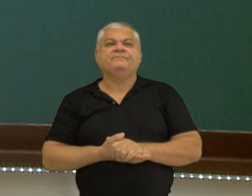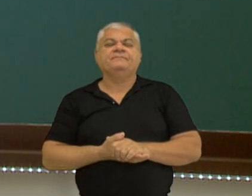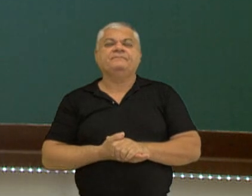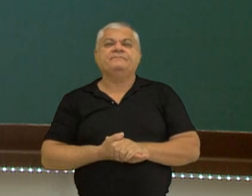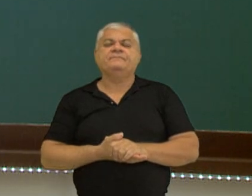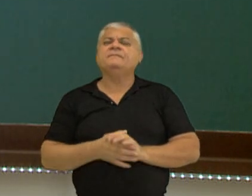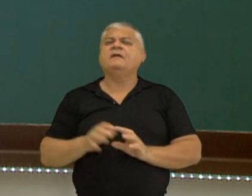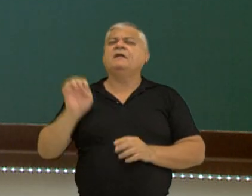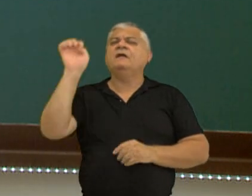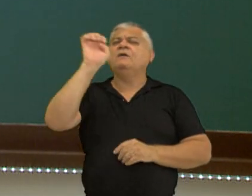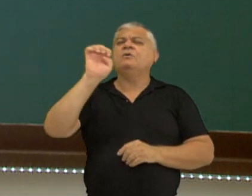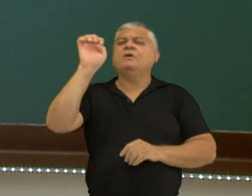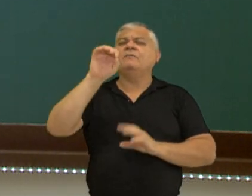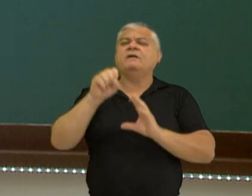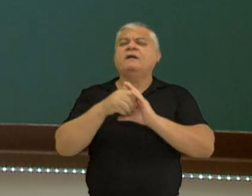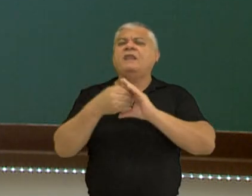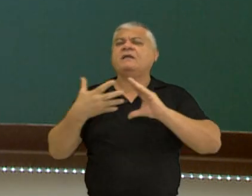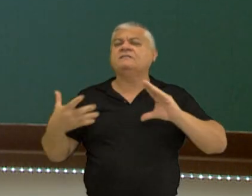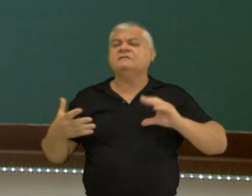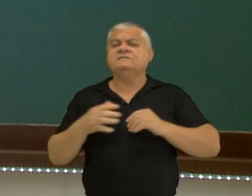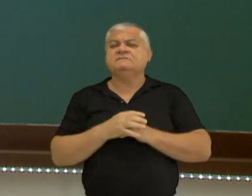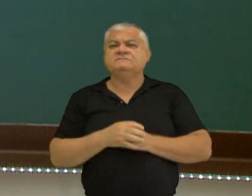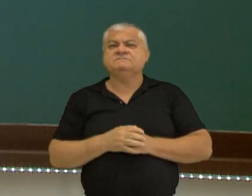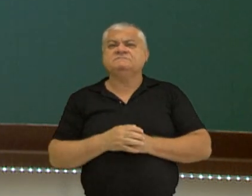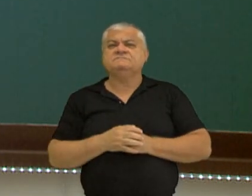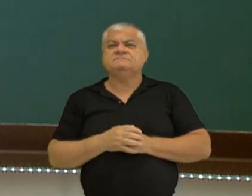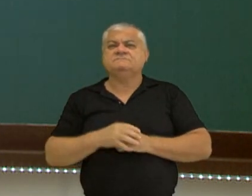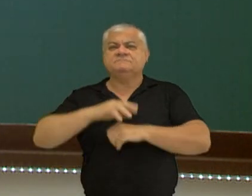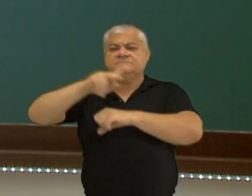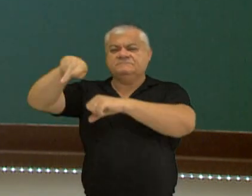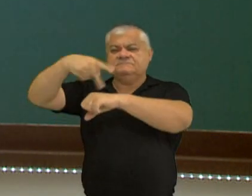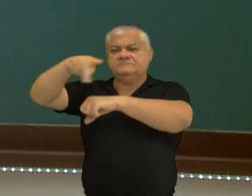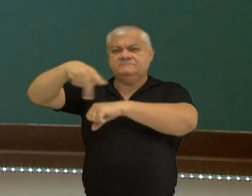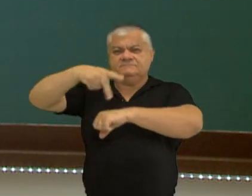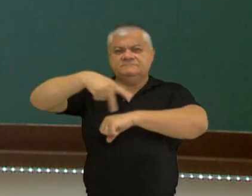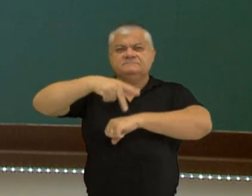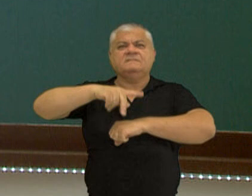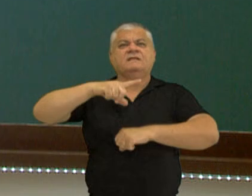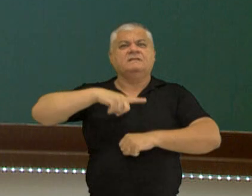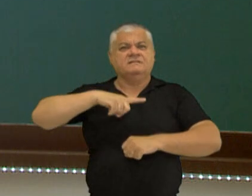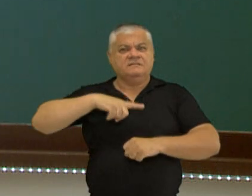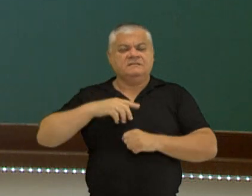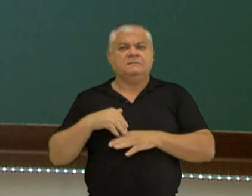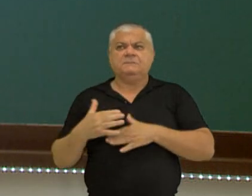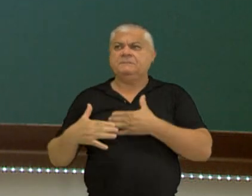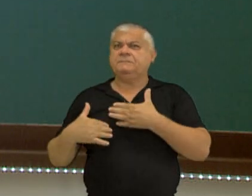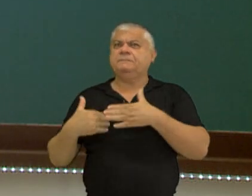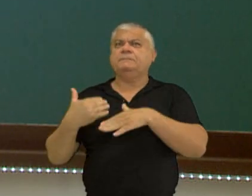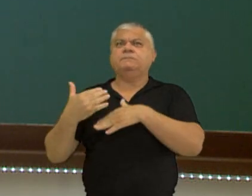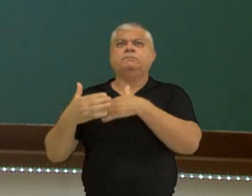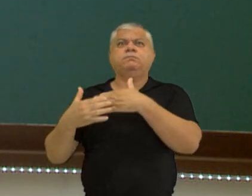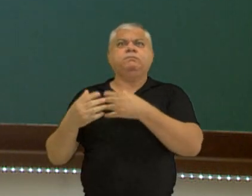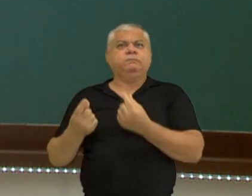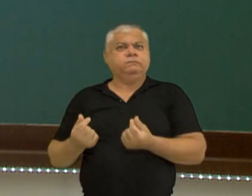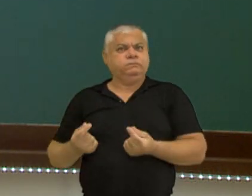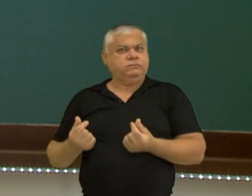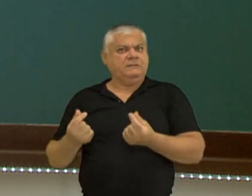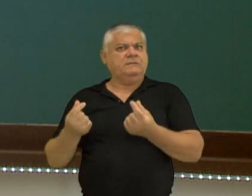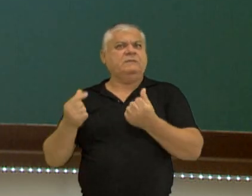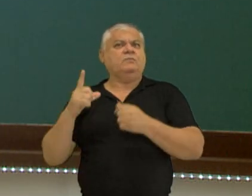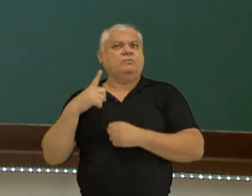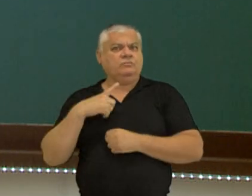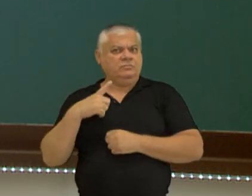de características ali? Grande parte dos países possui um elevado desenvolvimento econômico